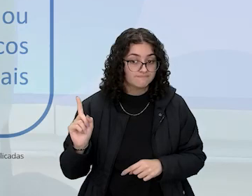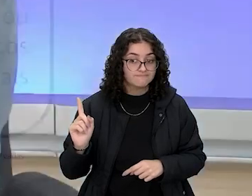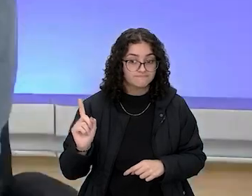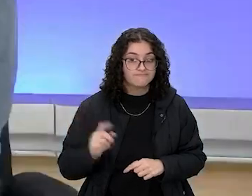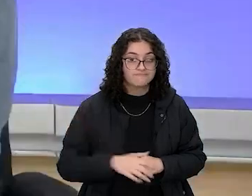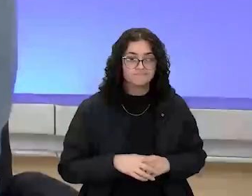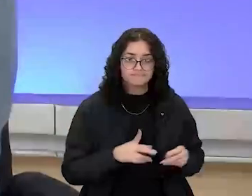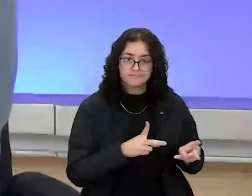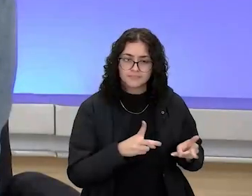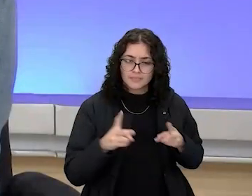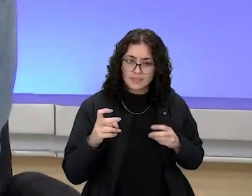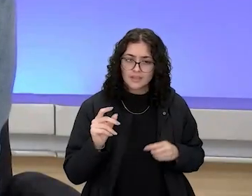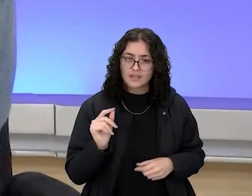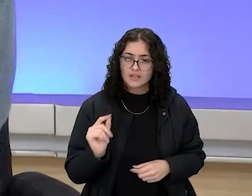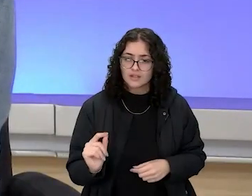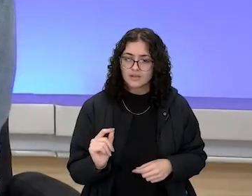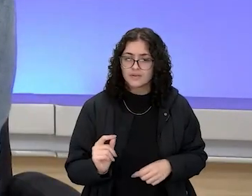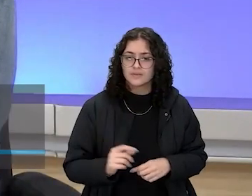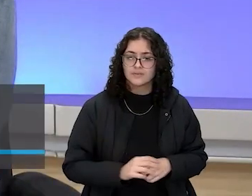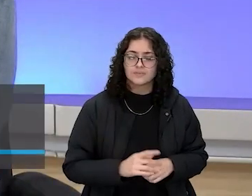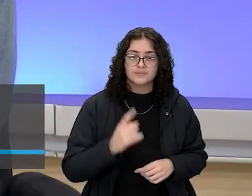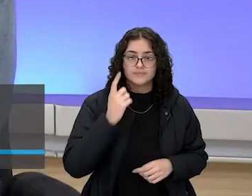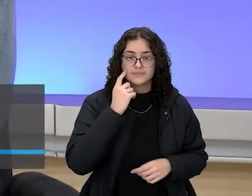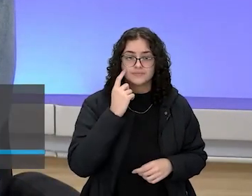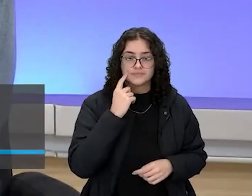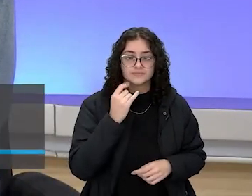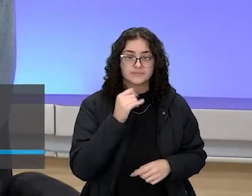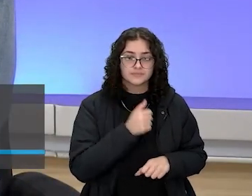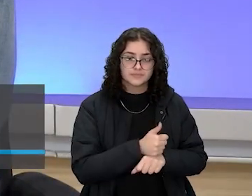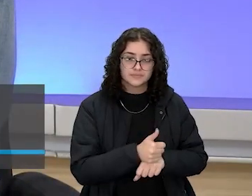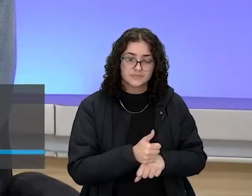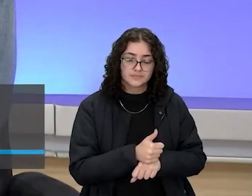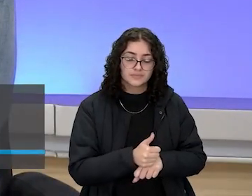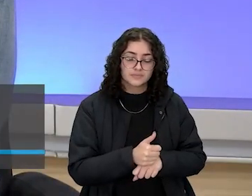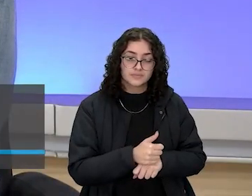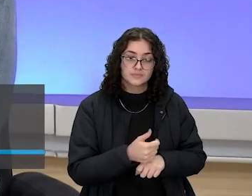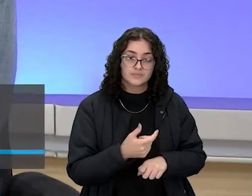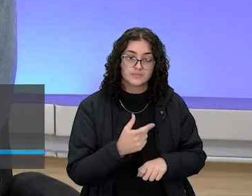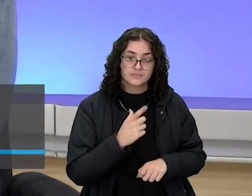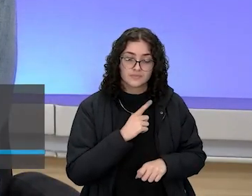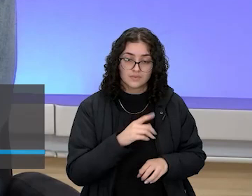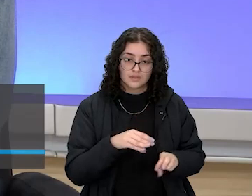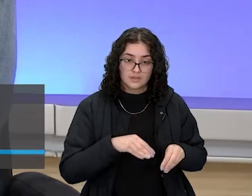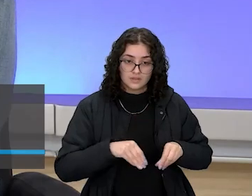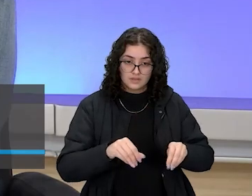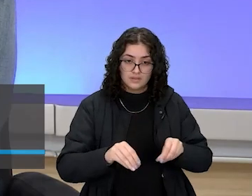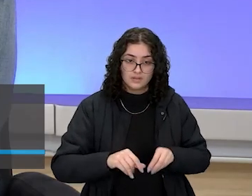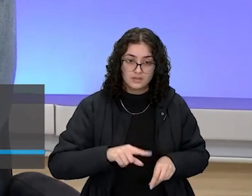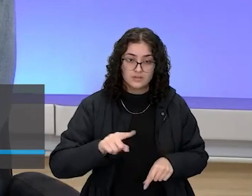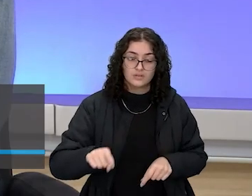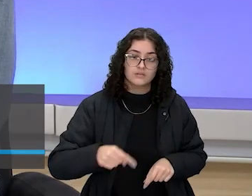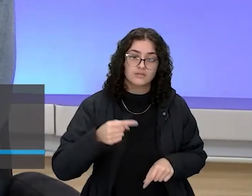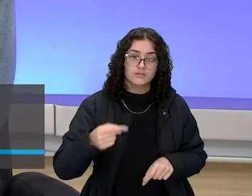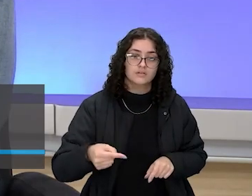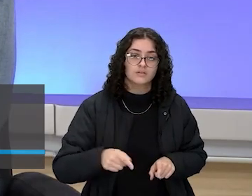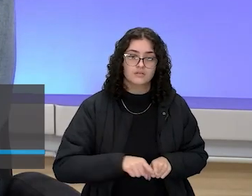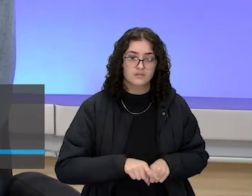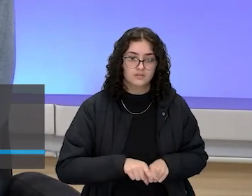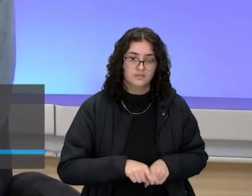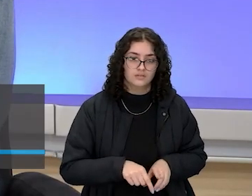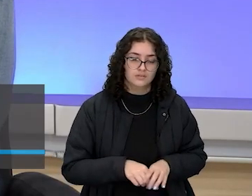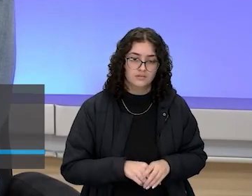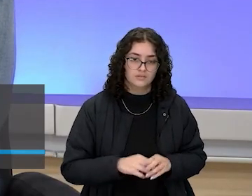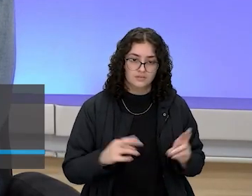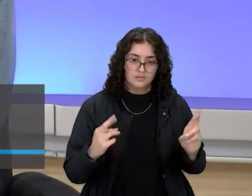Então percebam aí que a gente pensa em profissões que lidam com o solo, depois a gente traz aí